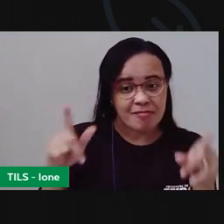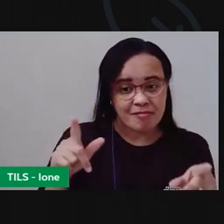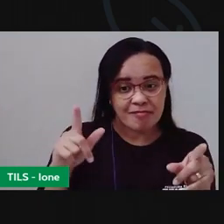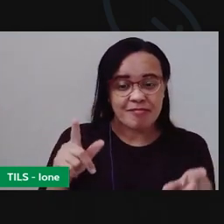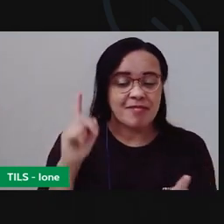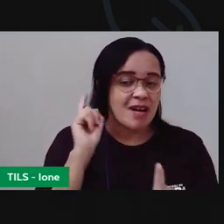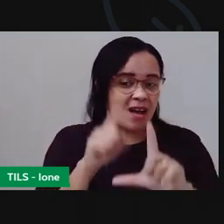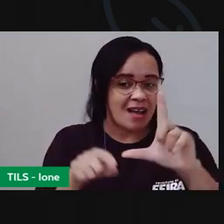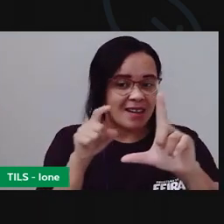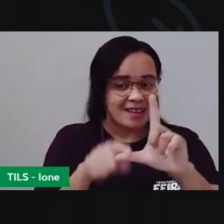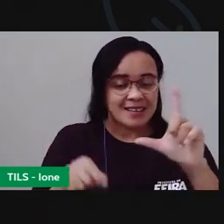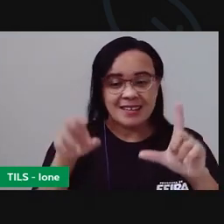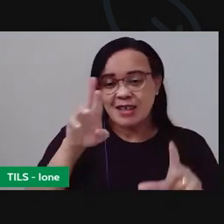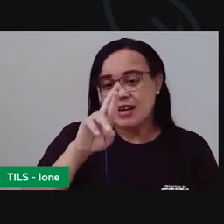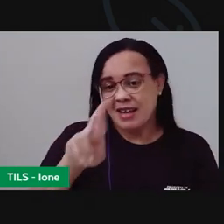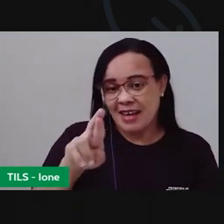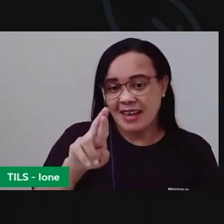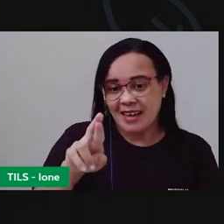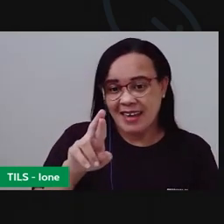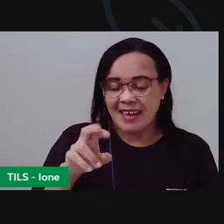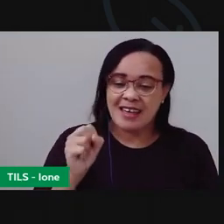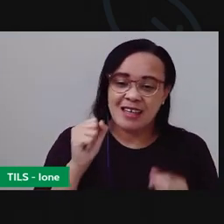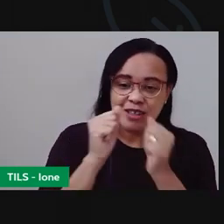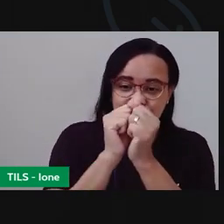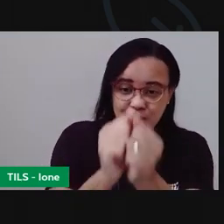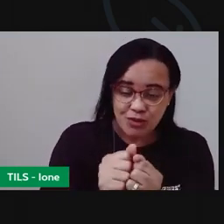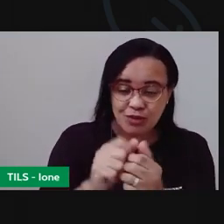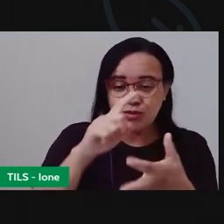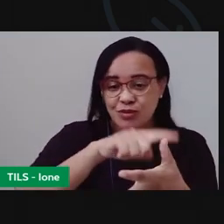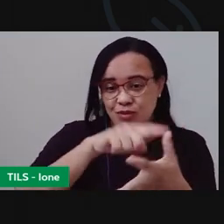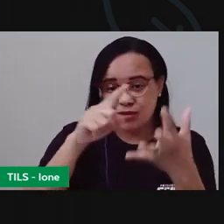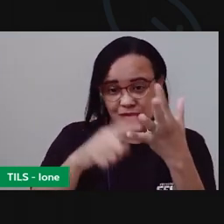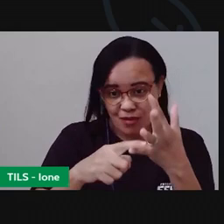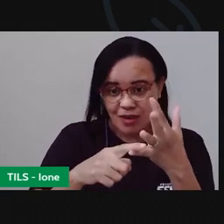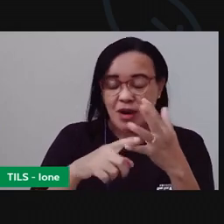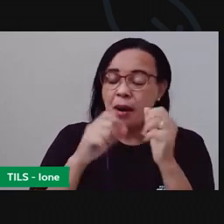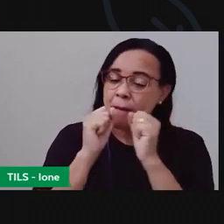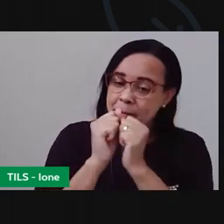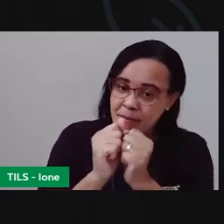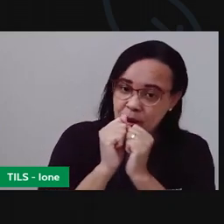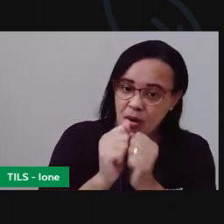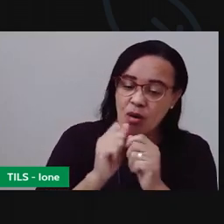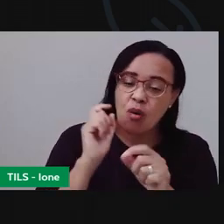quando a letra h' e só está com a vogal que vai produzi-la